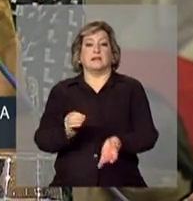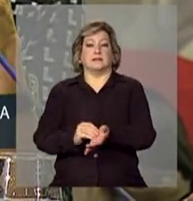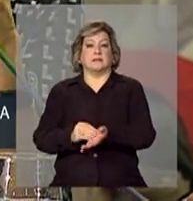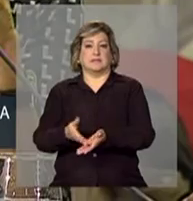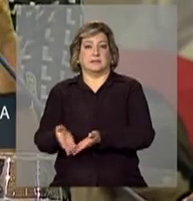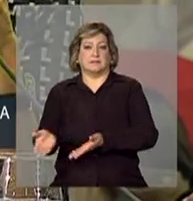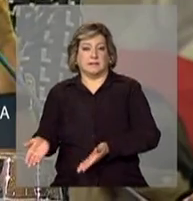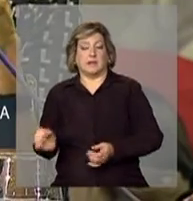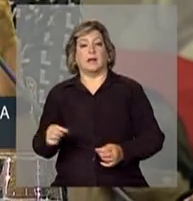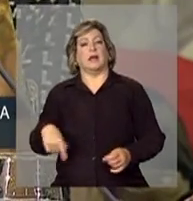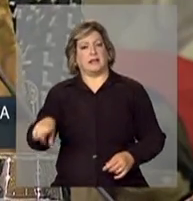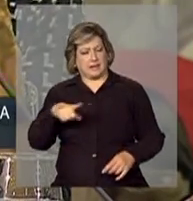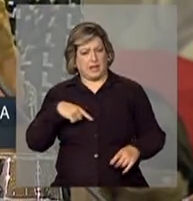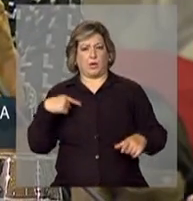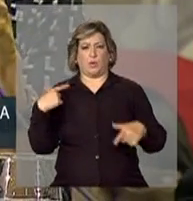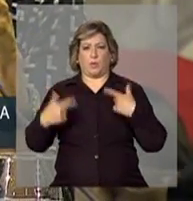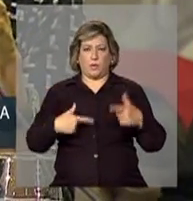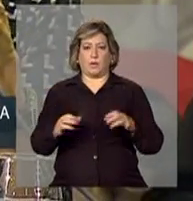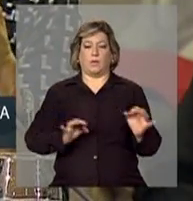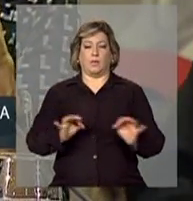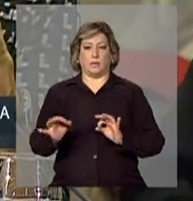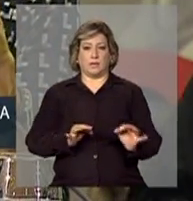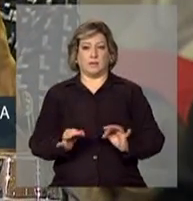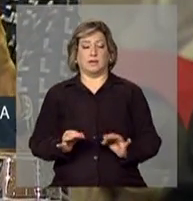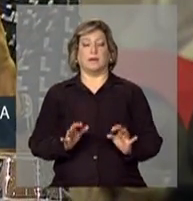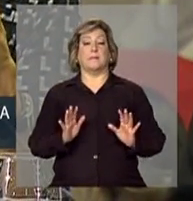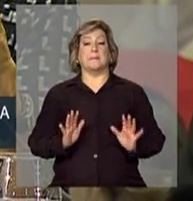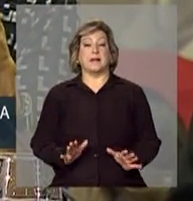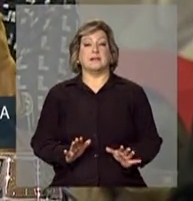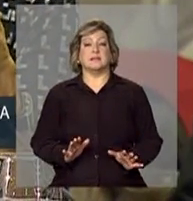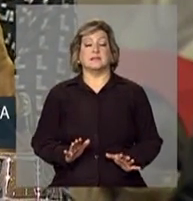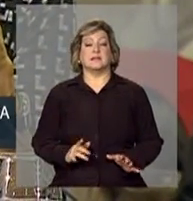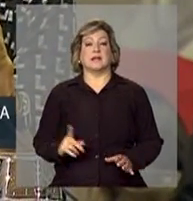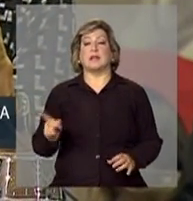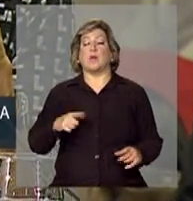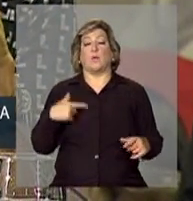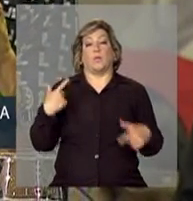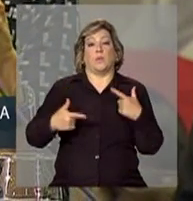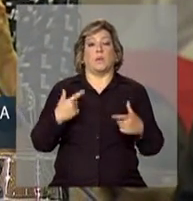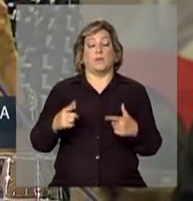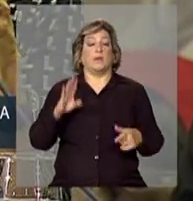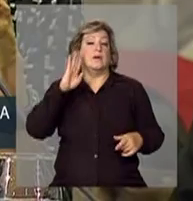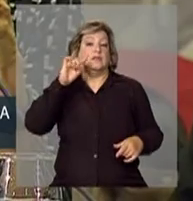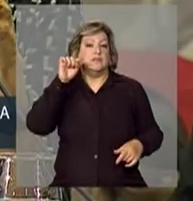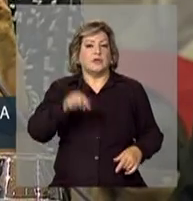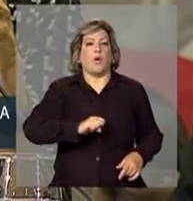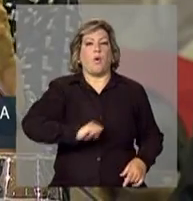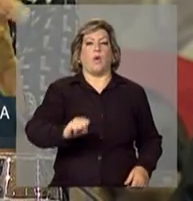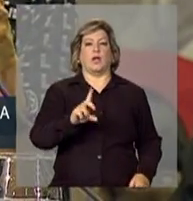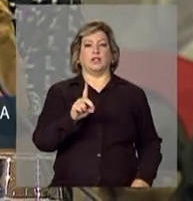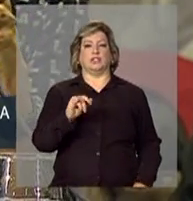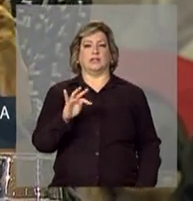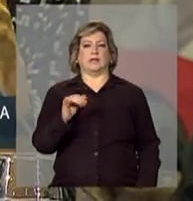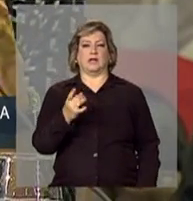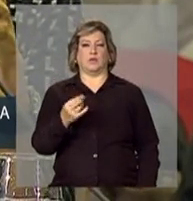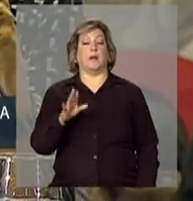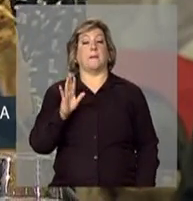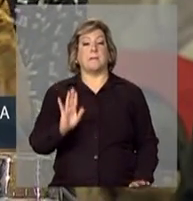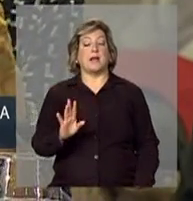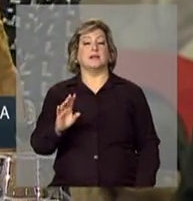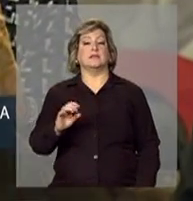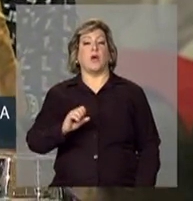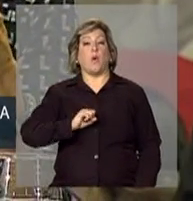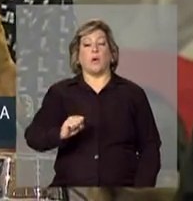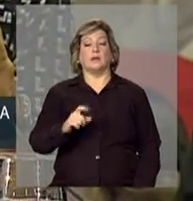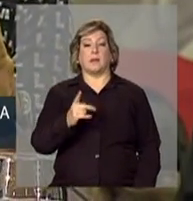tenham se organizado e lutado não necessariamente contra a ditadura, mas contra as práticas